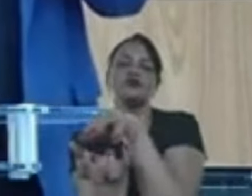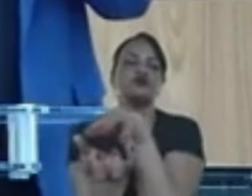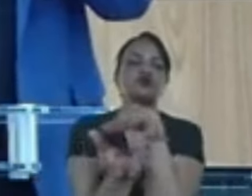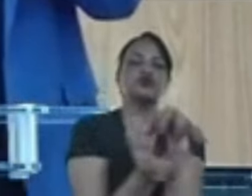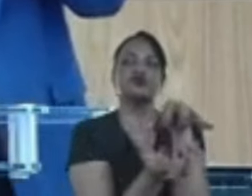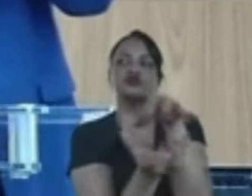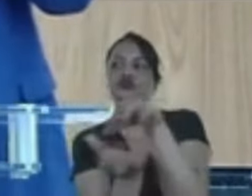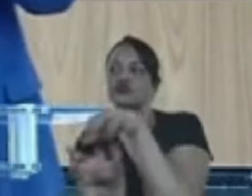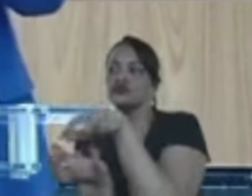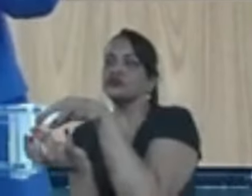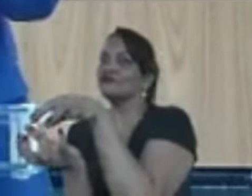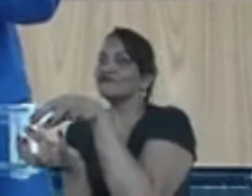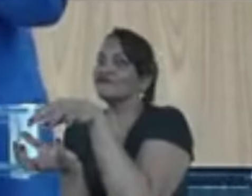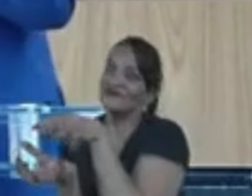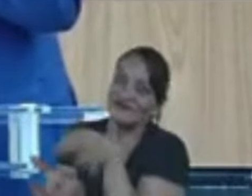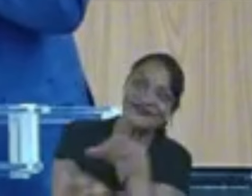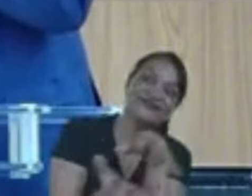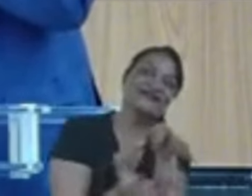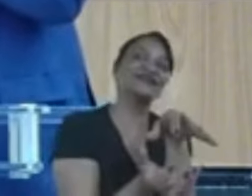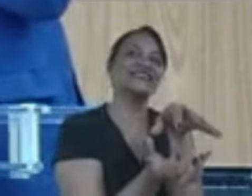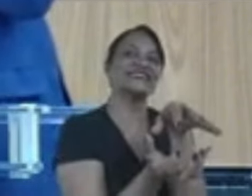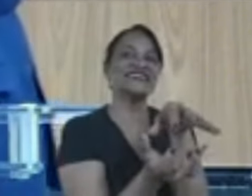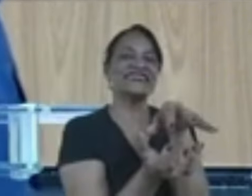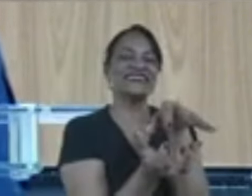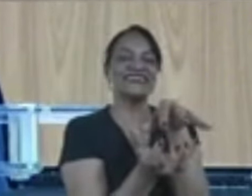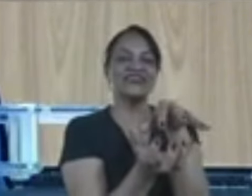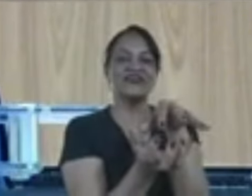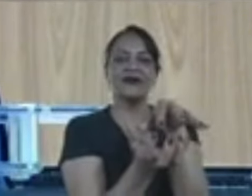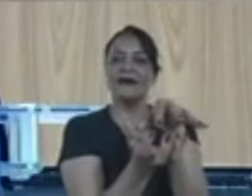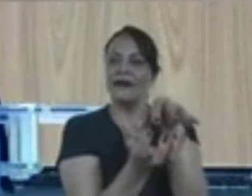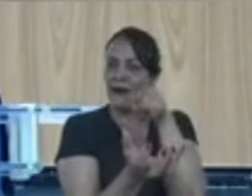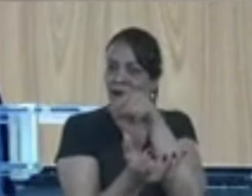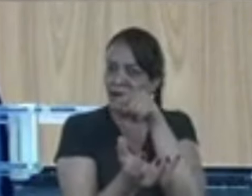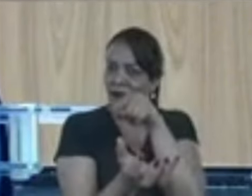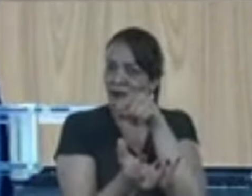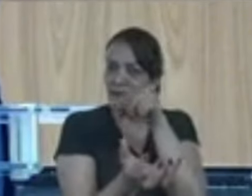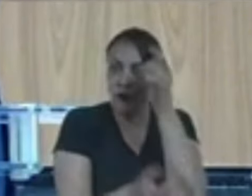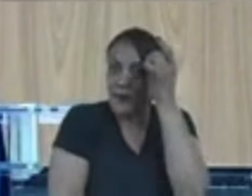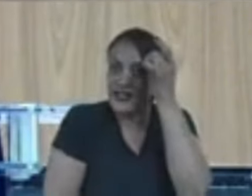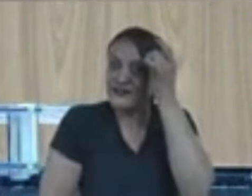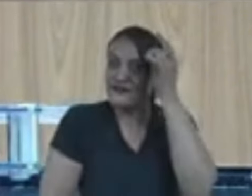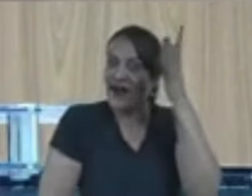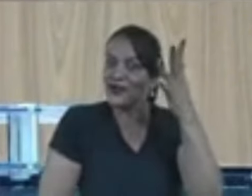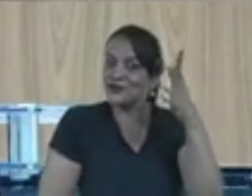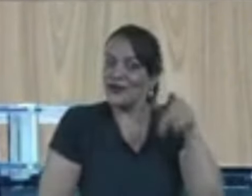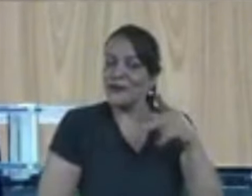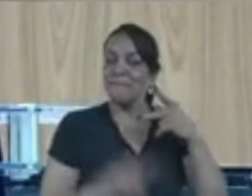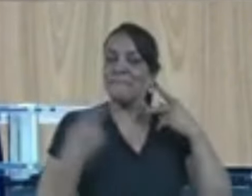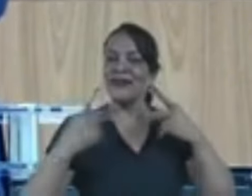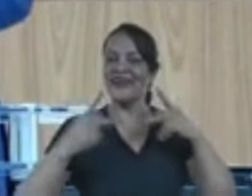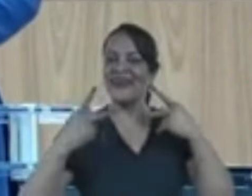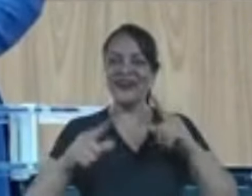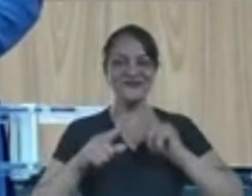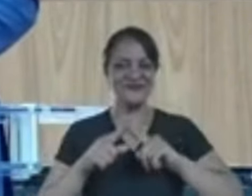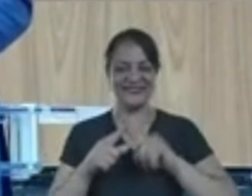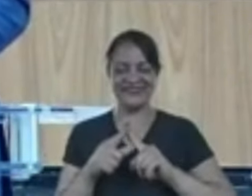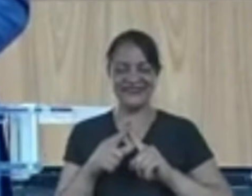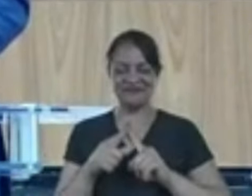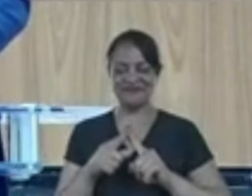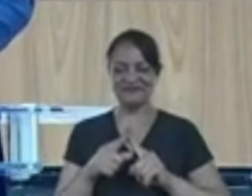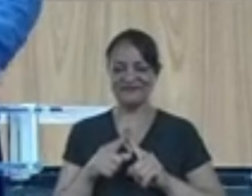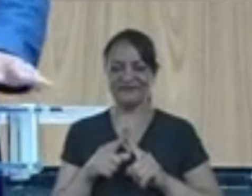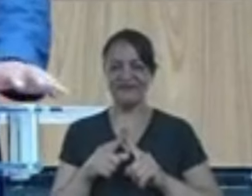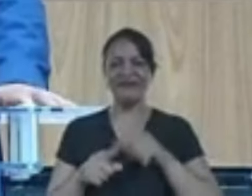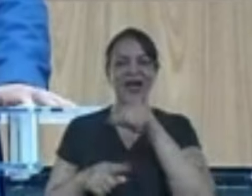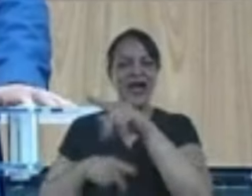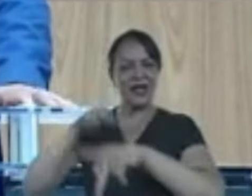dele só facilitou a pregação dele. Por quê? Porque os ninivitas, eles